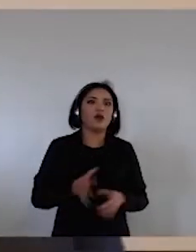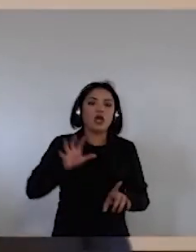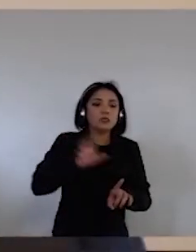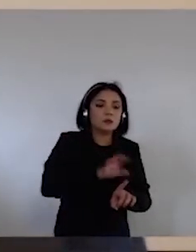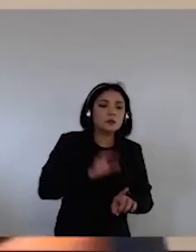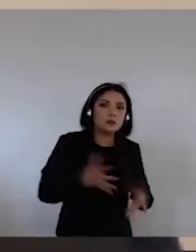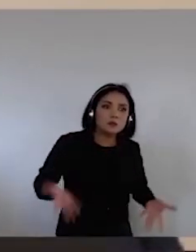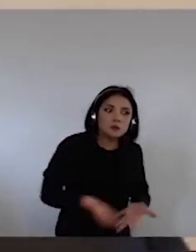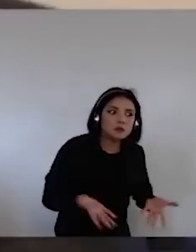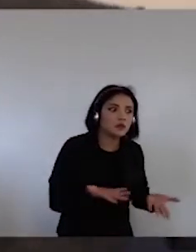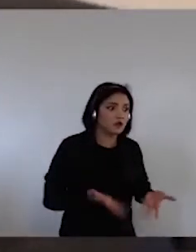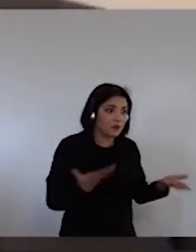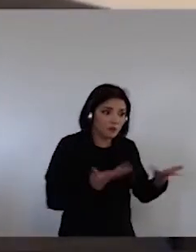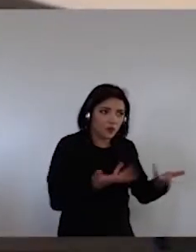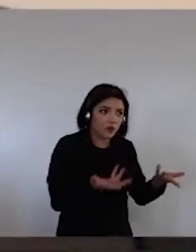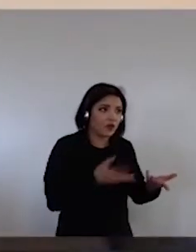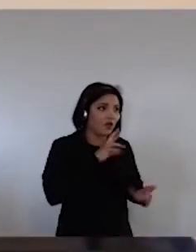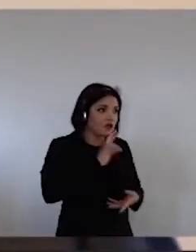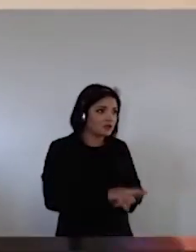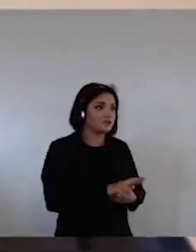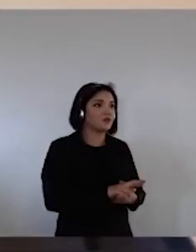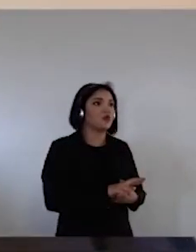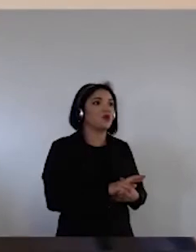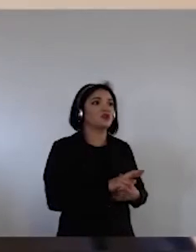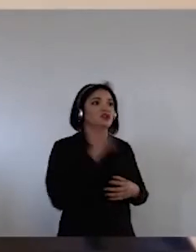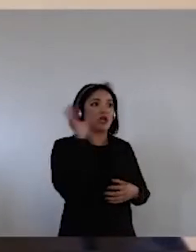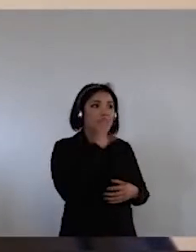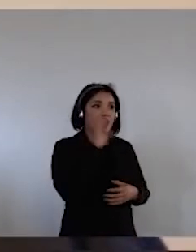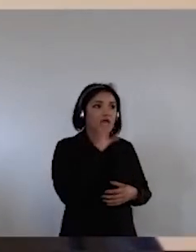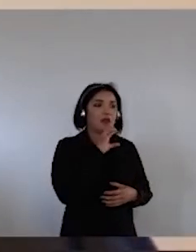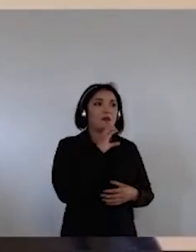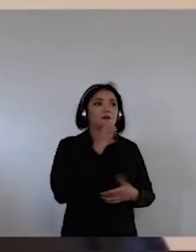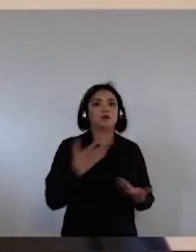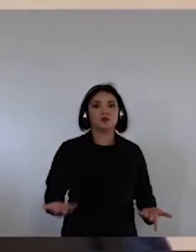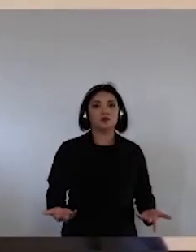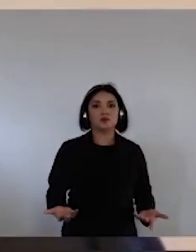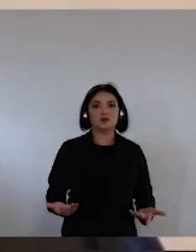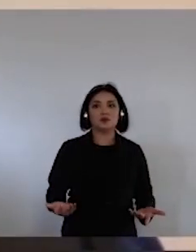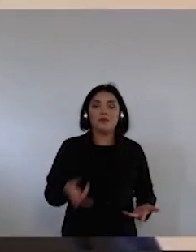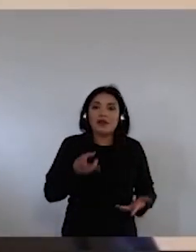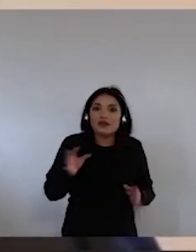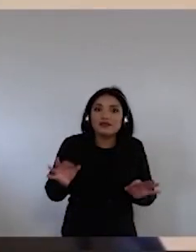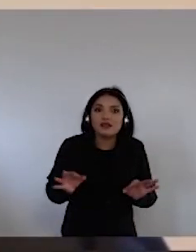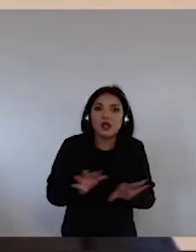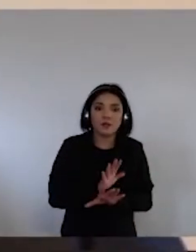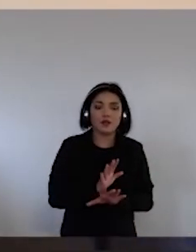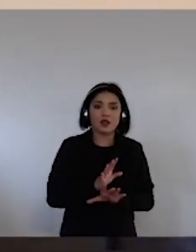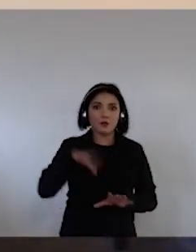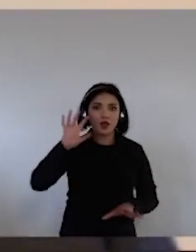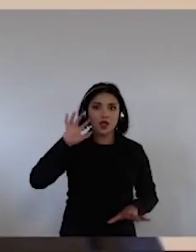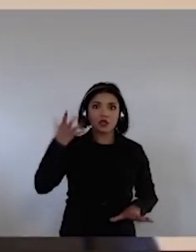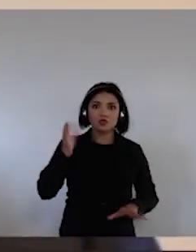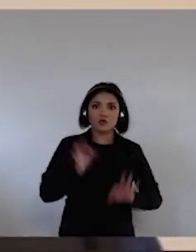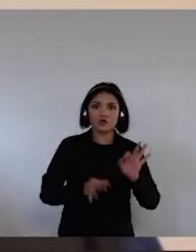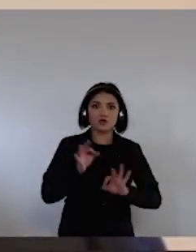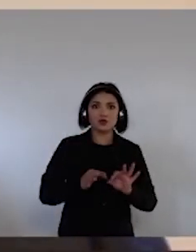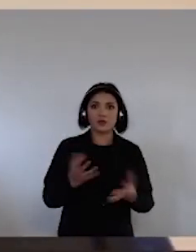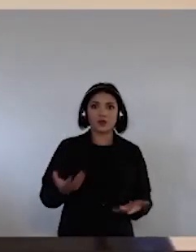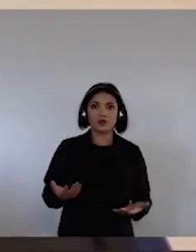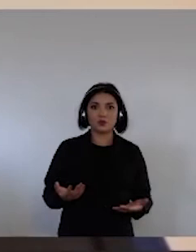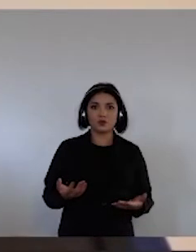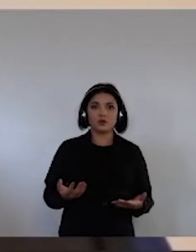esse trabalho, se perde totalmente essa defesa do advogado no processo. Isso é muito grave. Eu acho